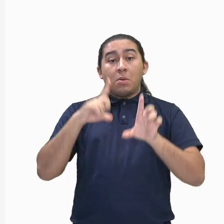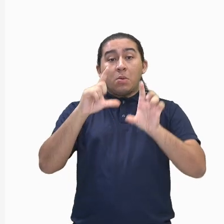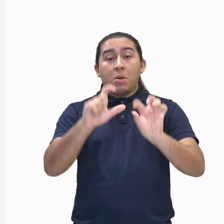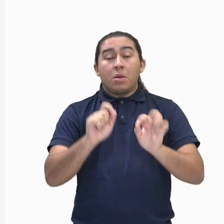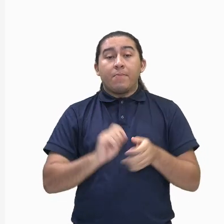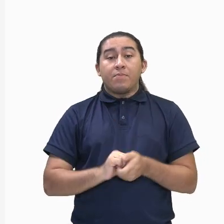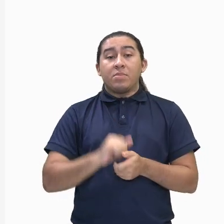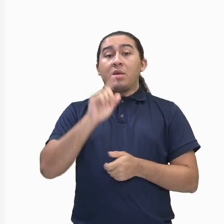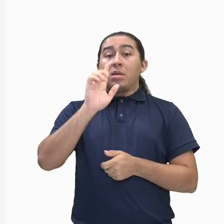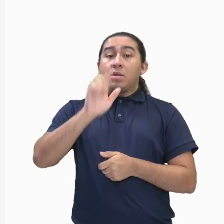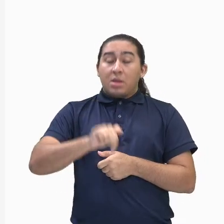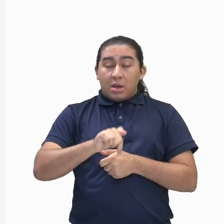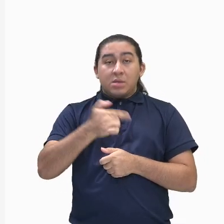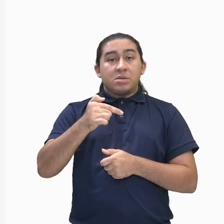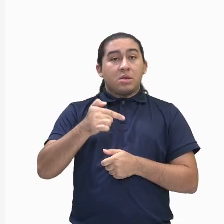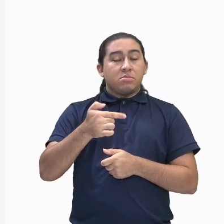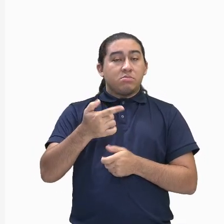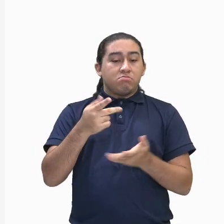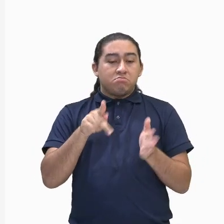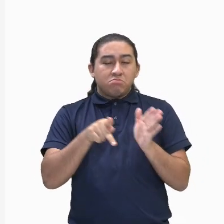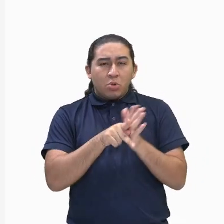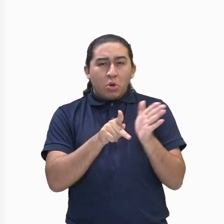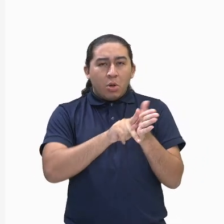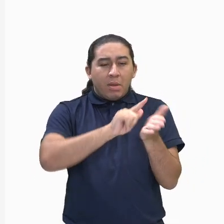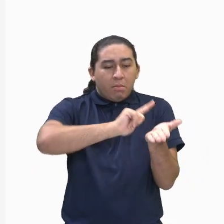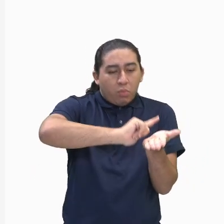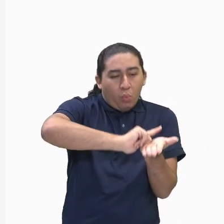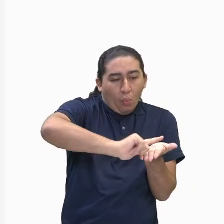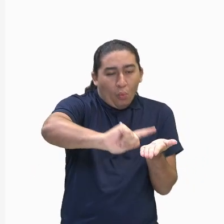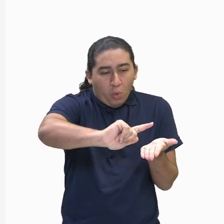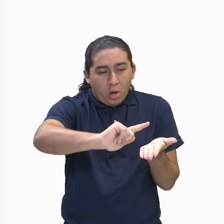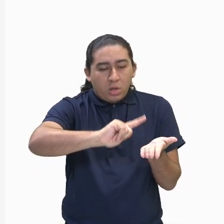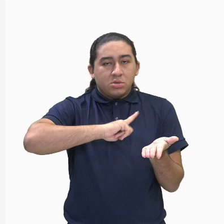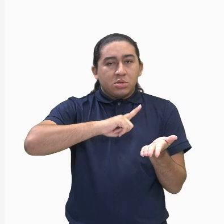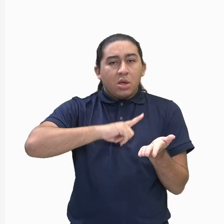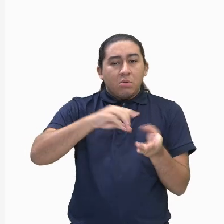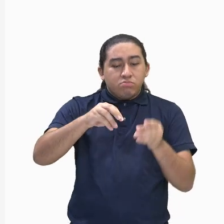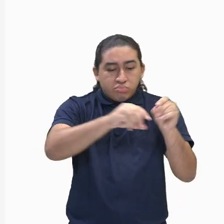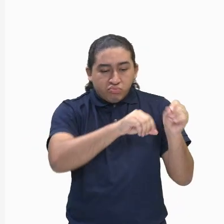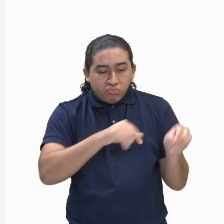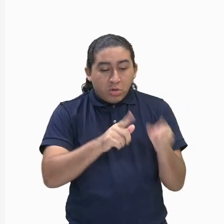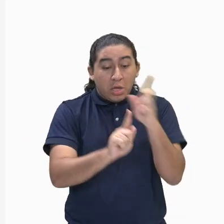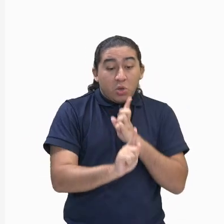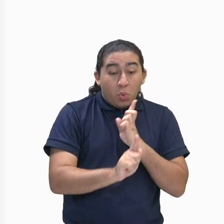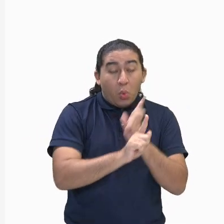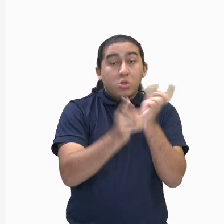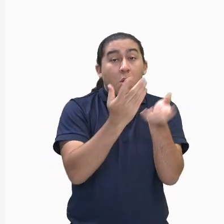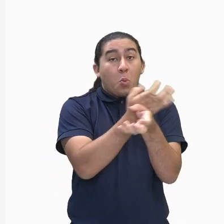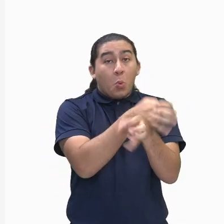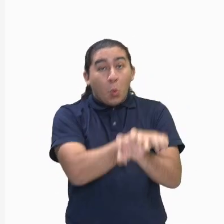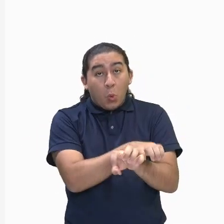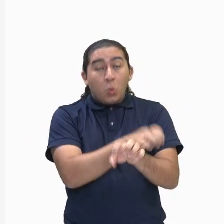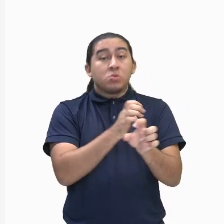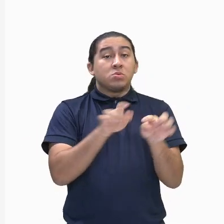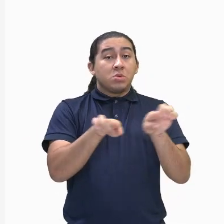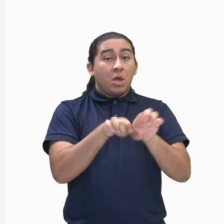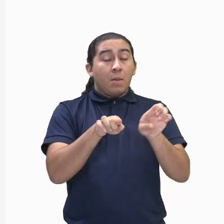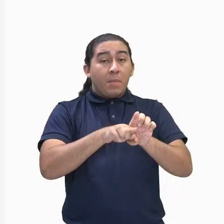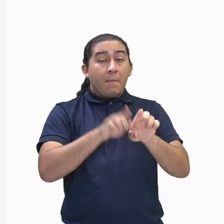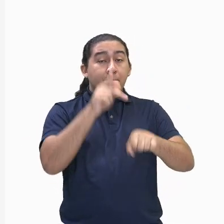arqueólogos descobrem artefatos, construções, restos humanos, que fornecem justamente